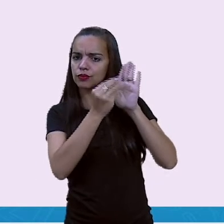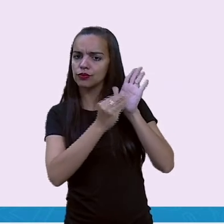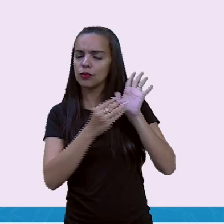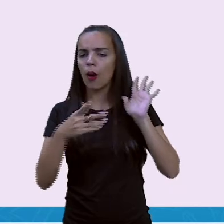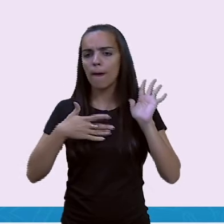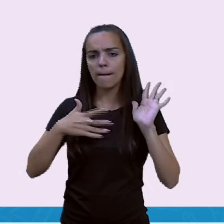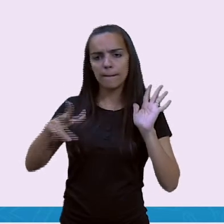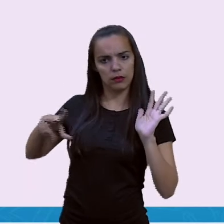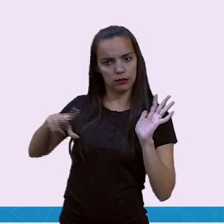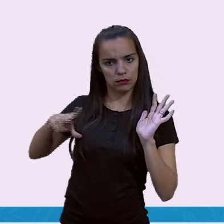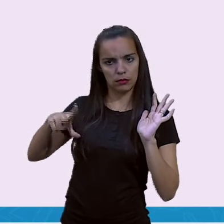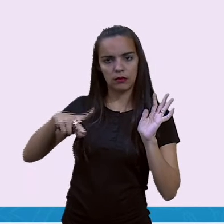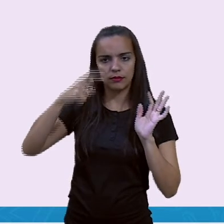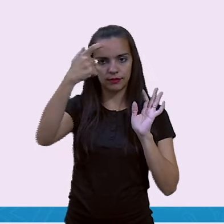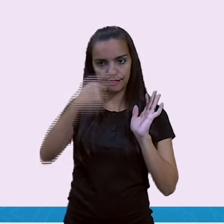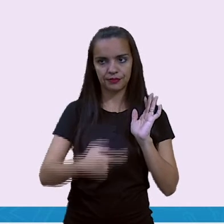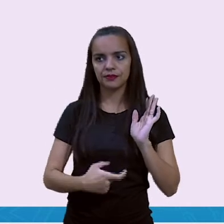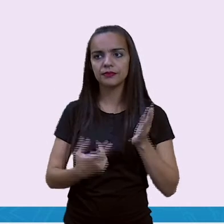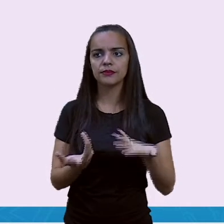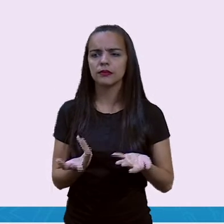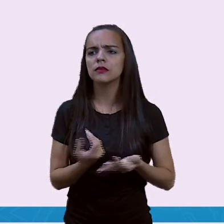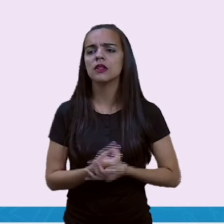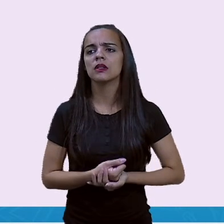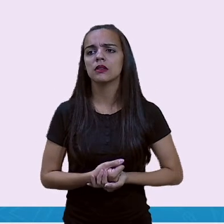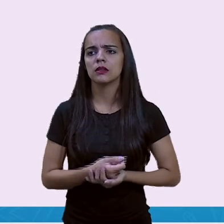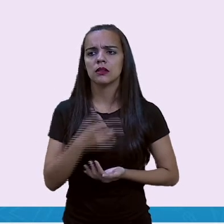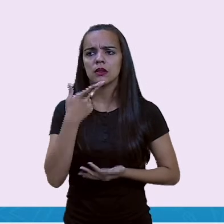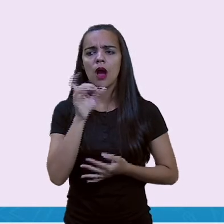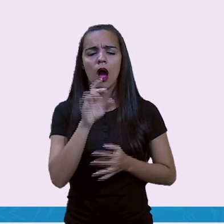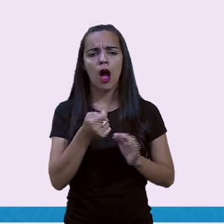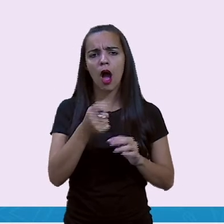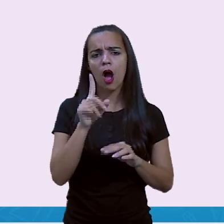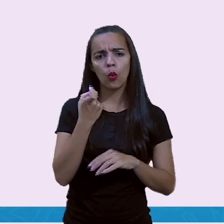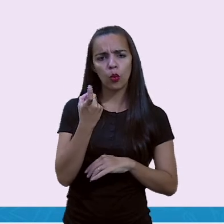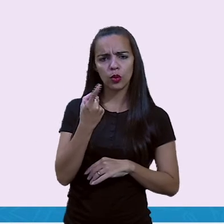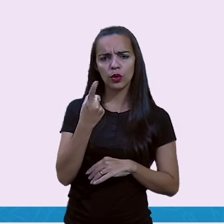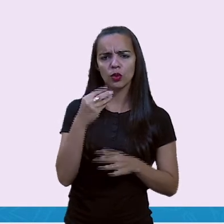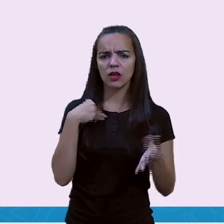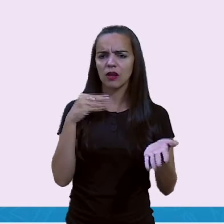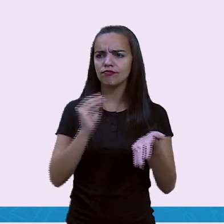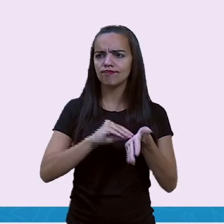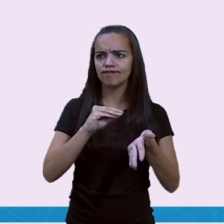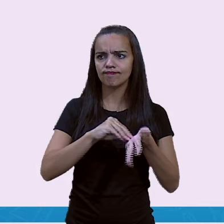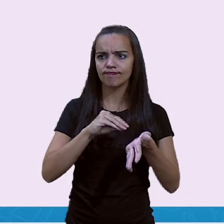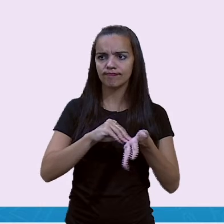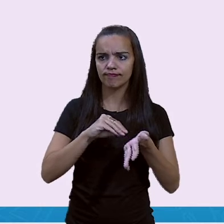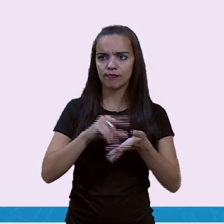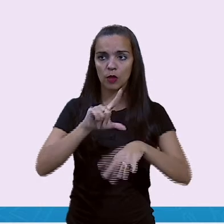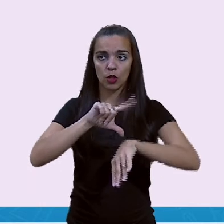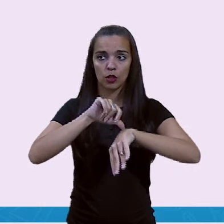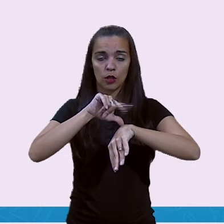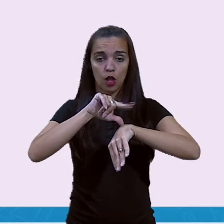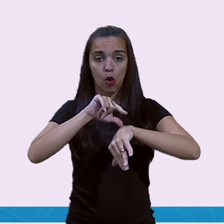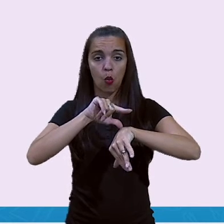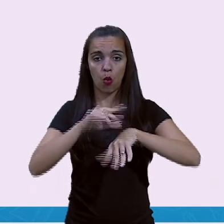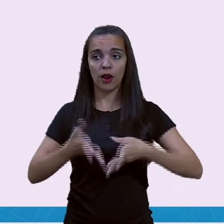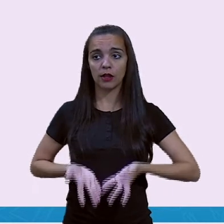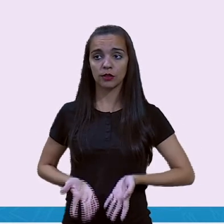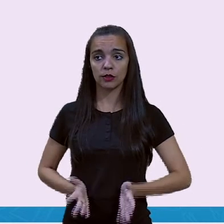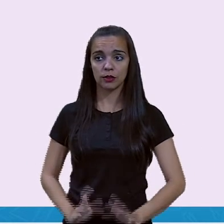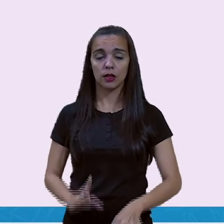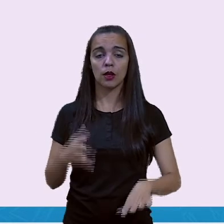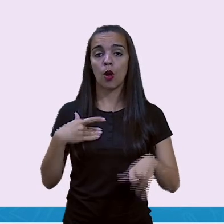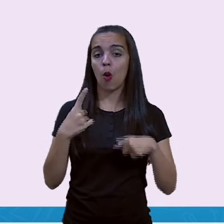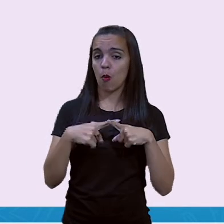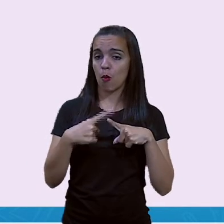dados pessoais, tá? A única coisa que está faltando aqui é a hora do nascimento, porque